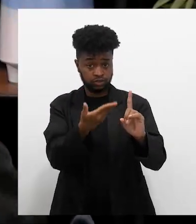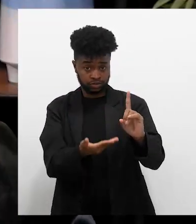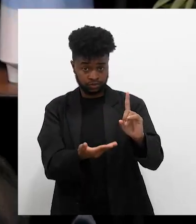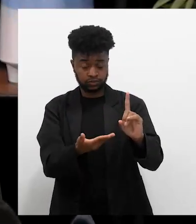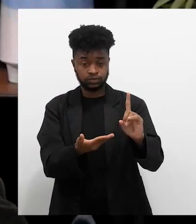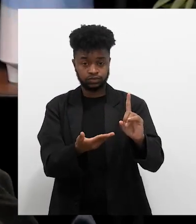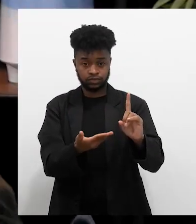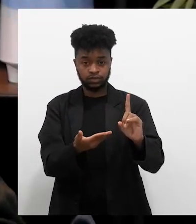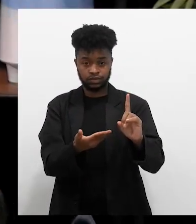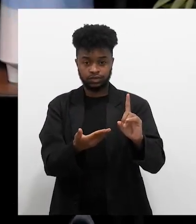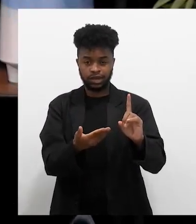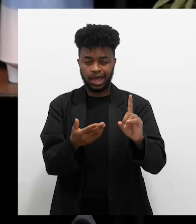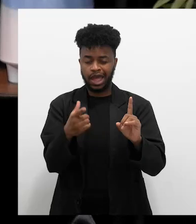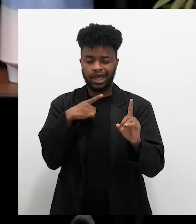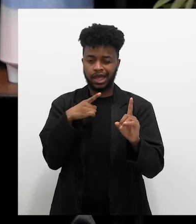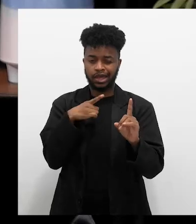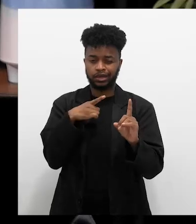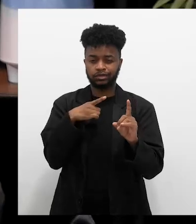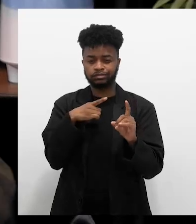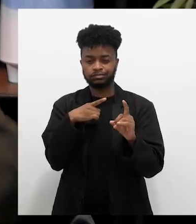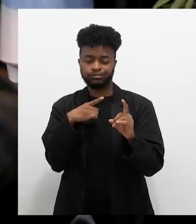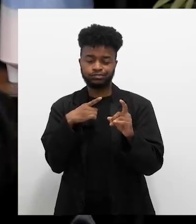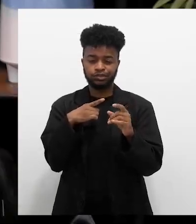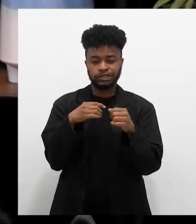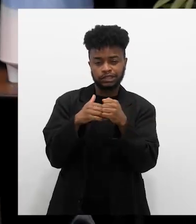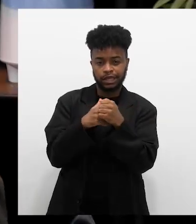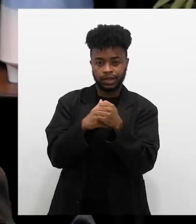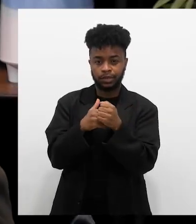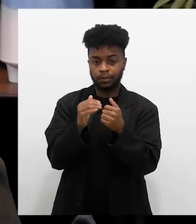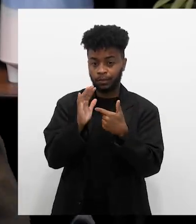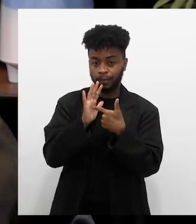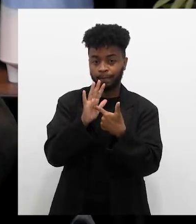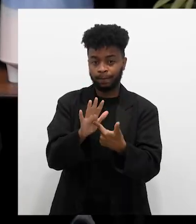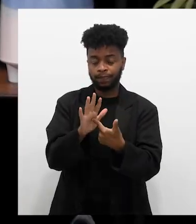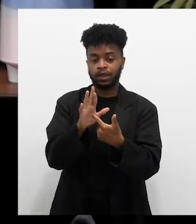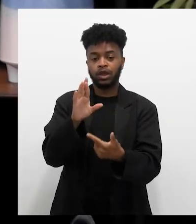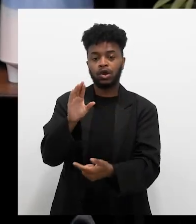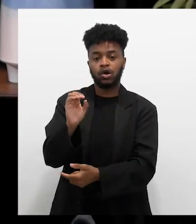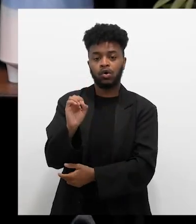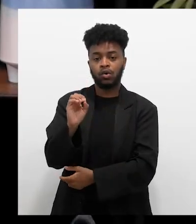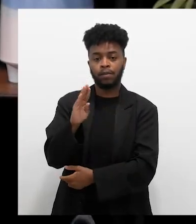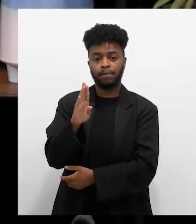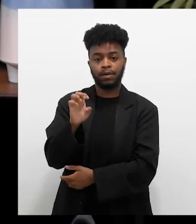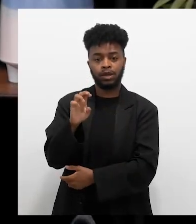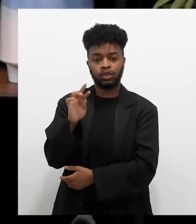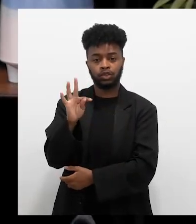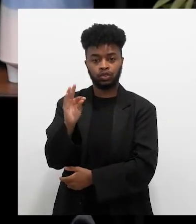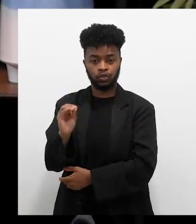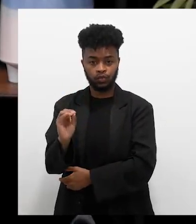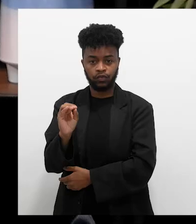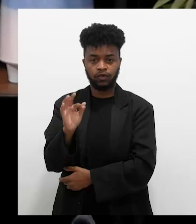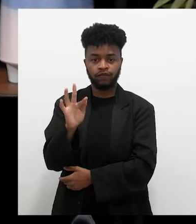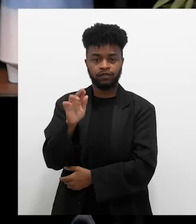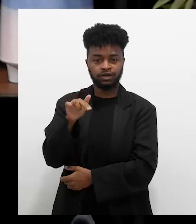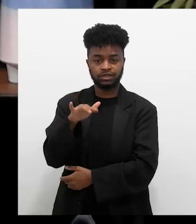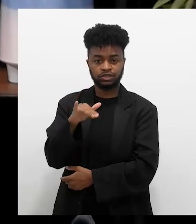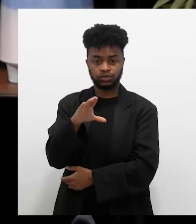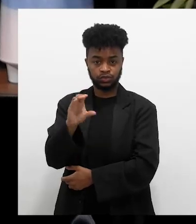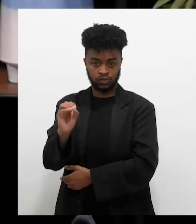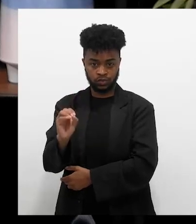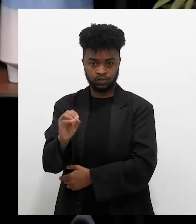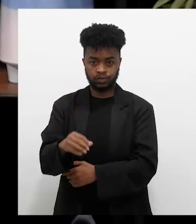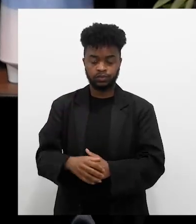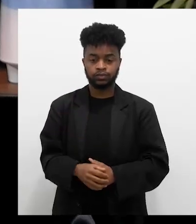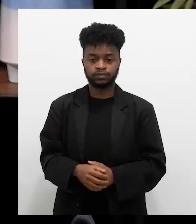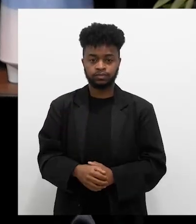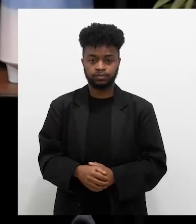repete, dominum, Senhor. É o suspense, né? Robertum Franciscum. Roberto